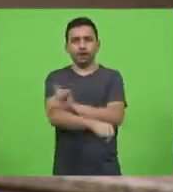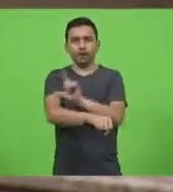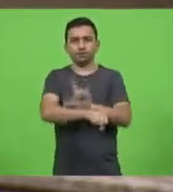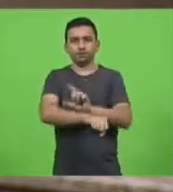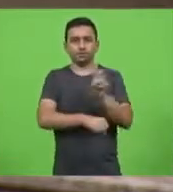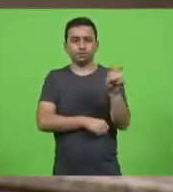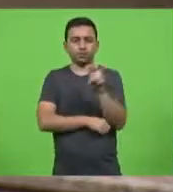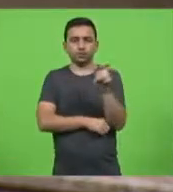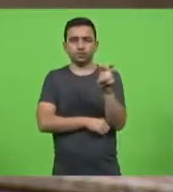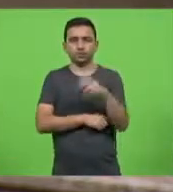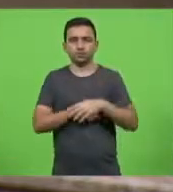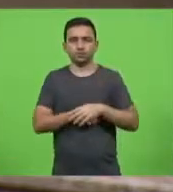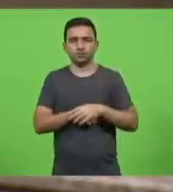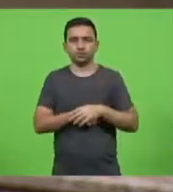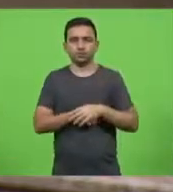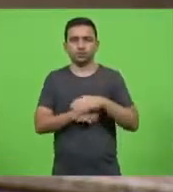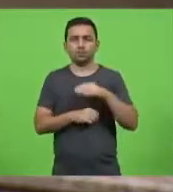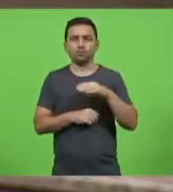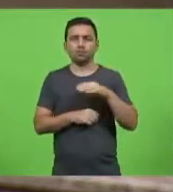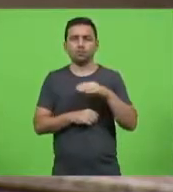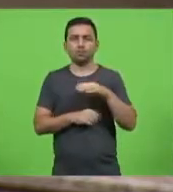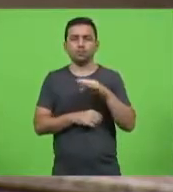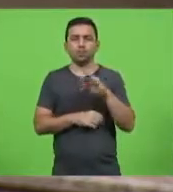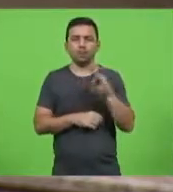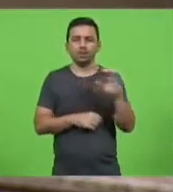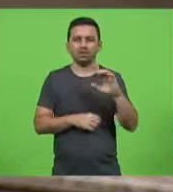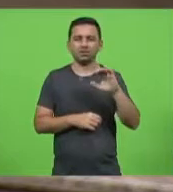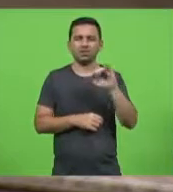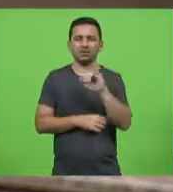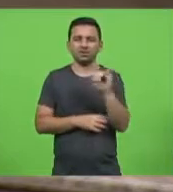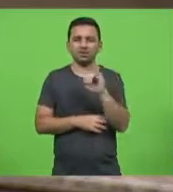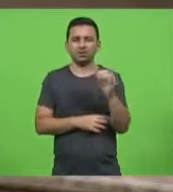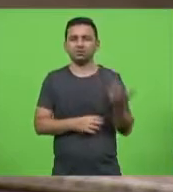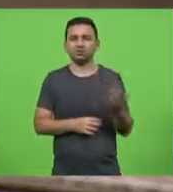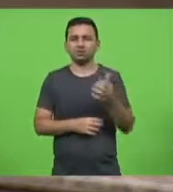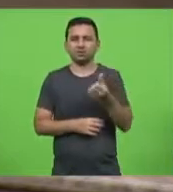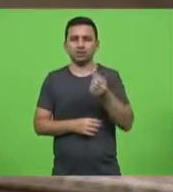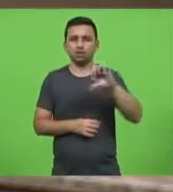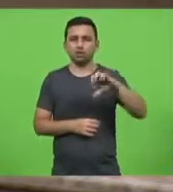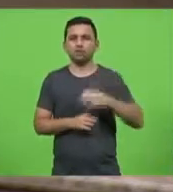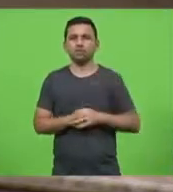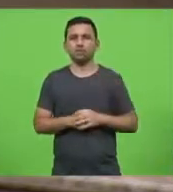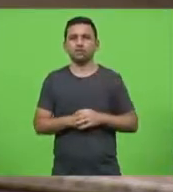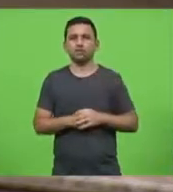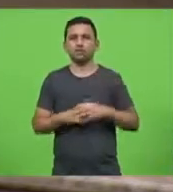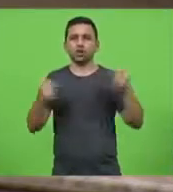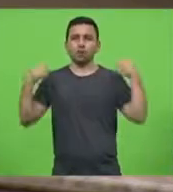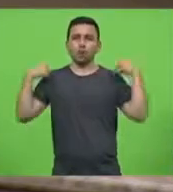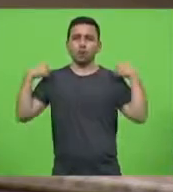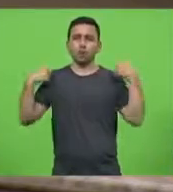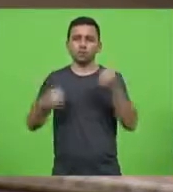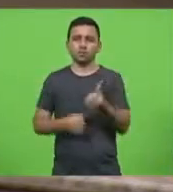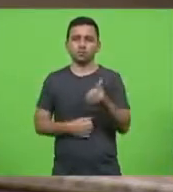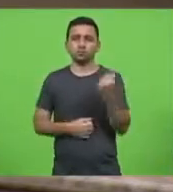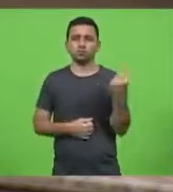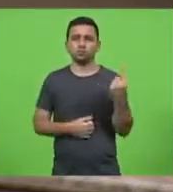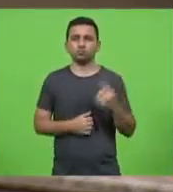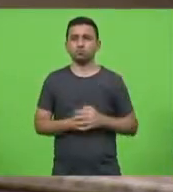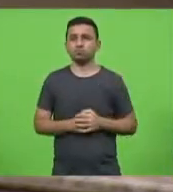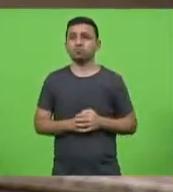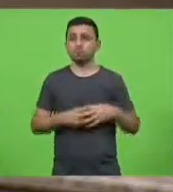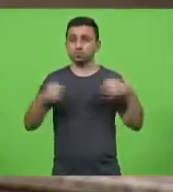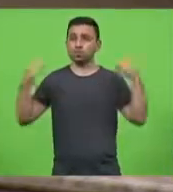55, Balneário Itajaí, 79, Chapecó, 61, como alguém falou antes aqui, Chapecó